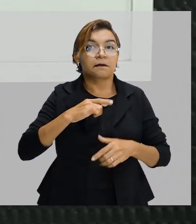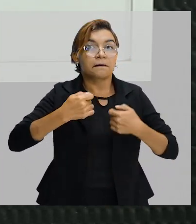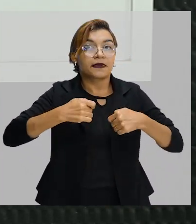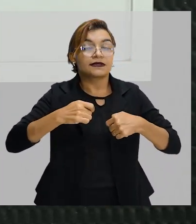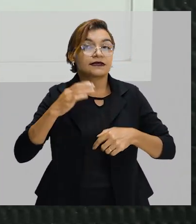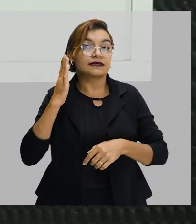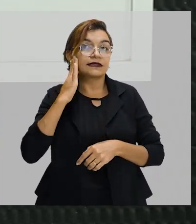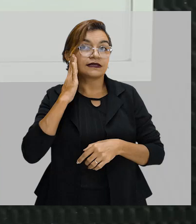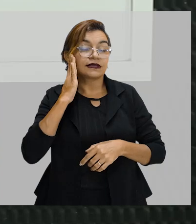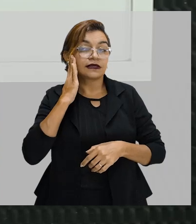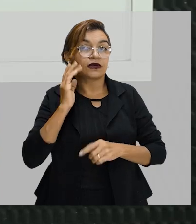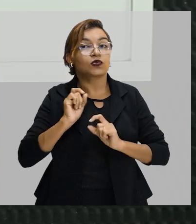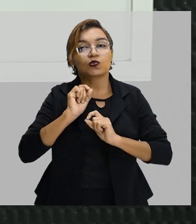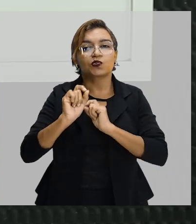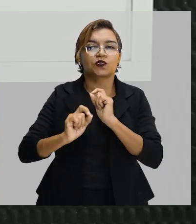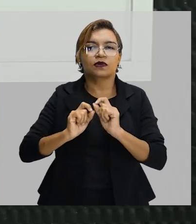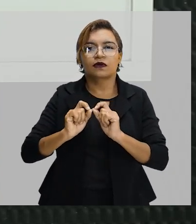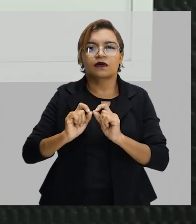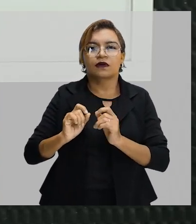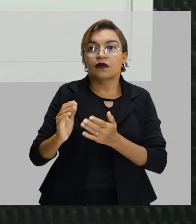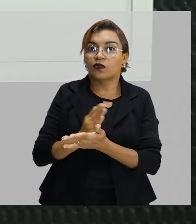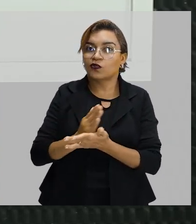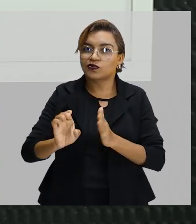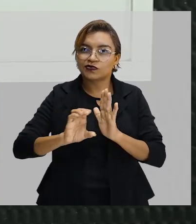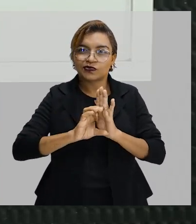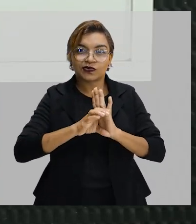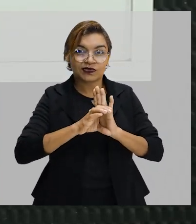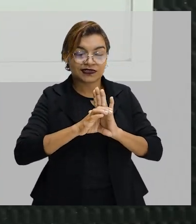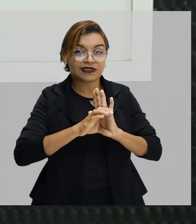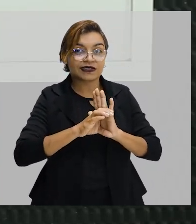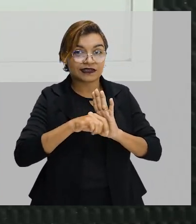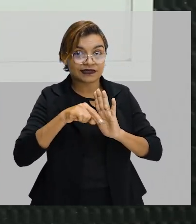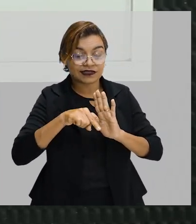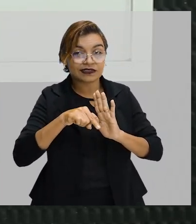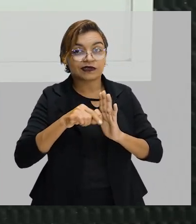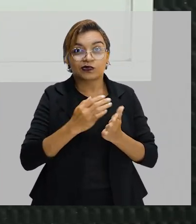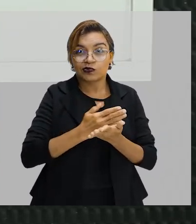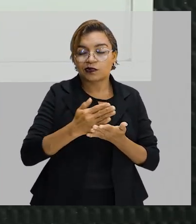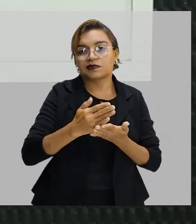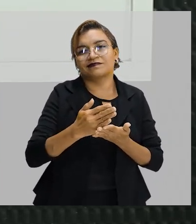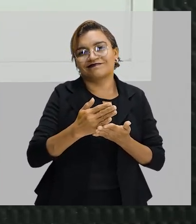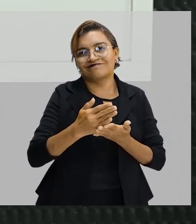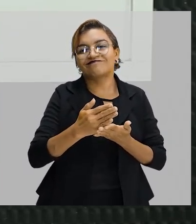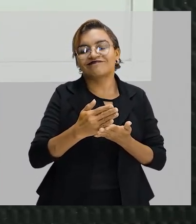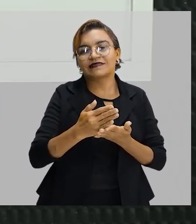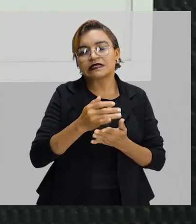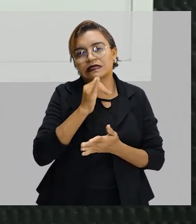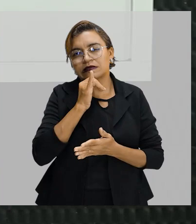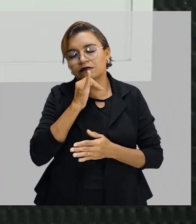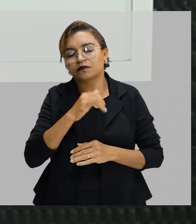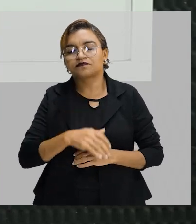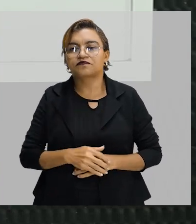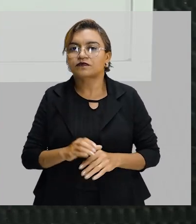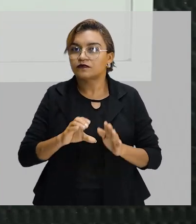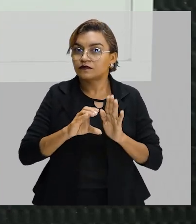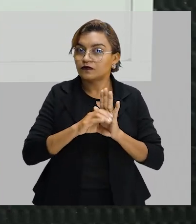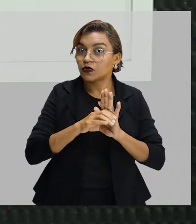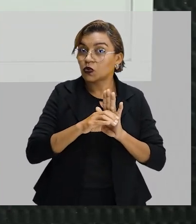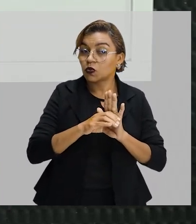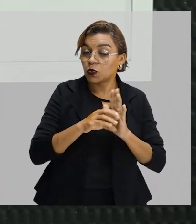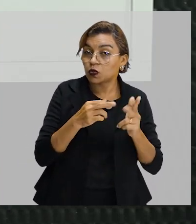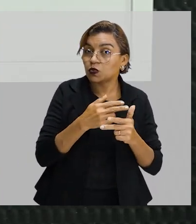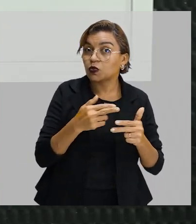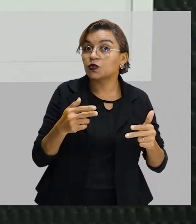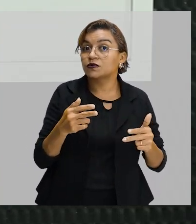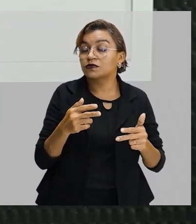entender alguns dos conceitos iniciais. E esses conceitos, eles são conceitos, não